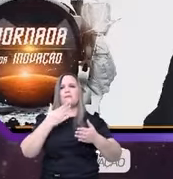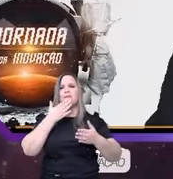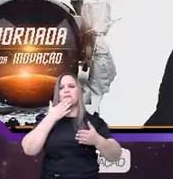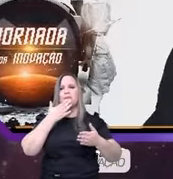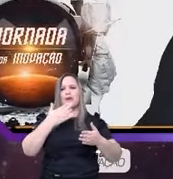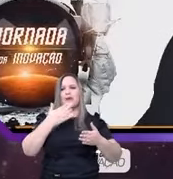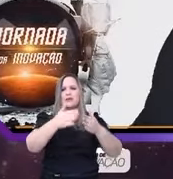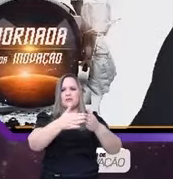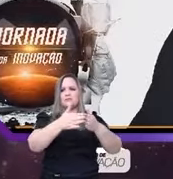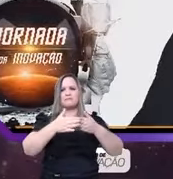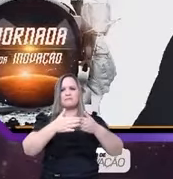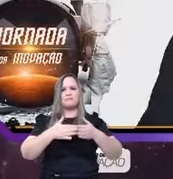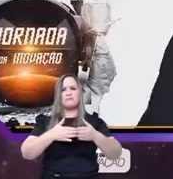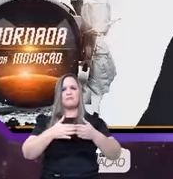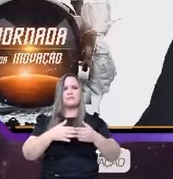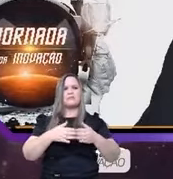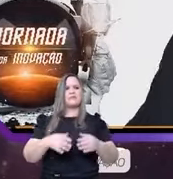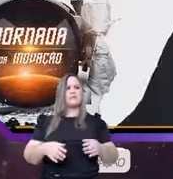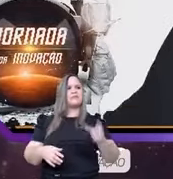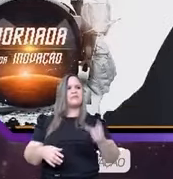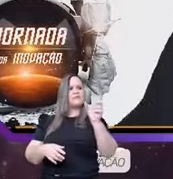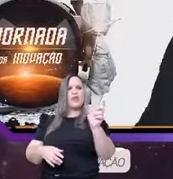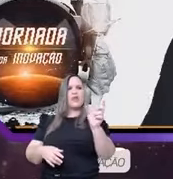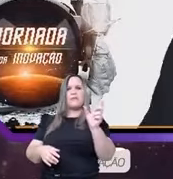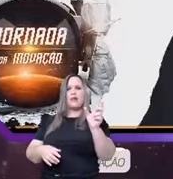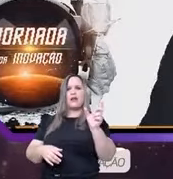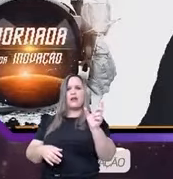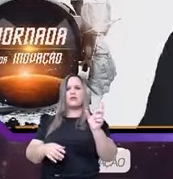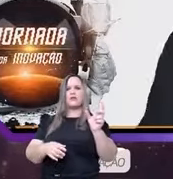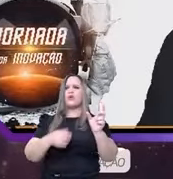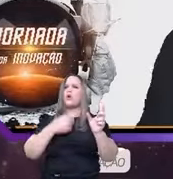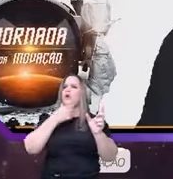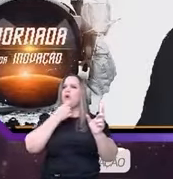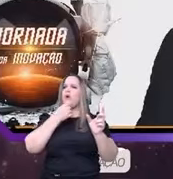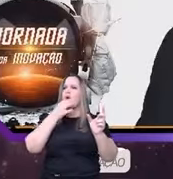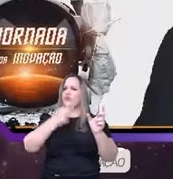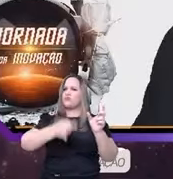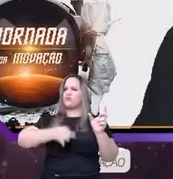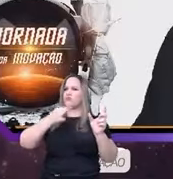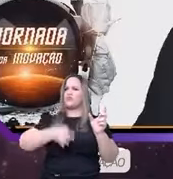uma citação de um jurista chamado